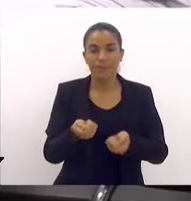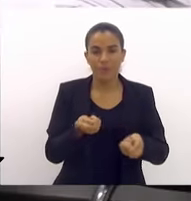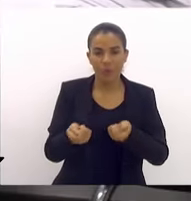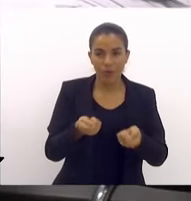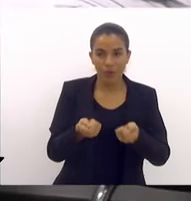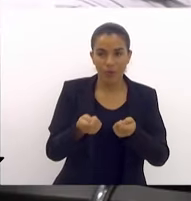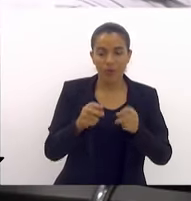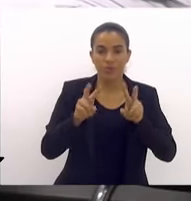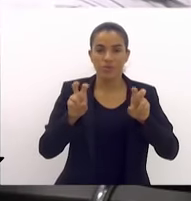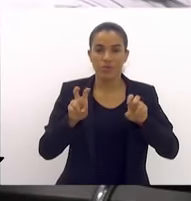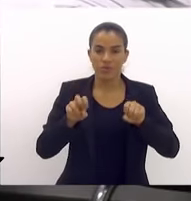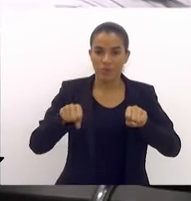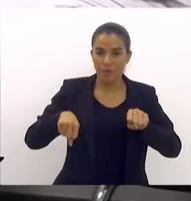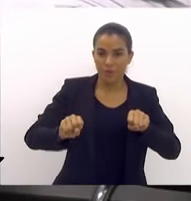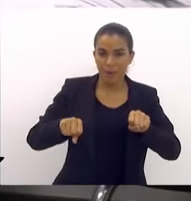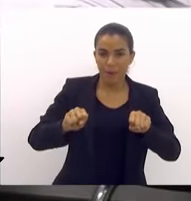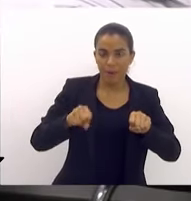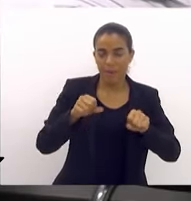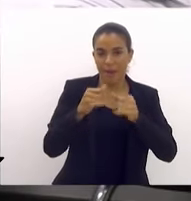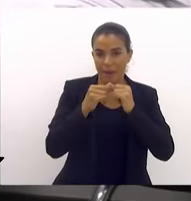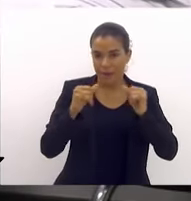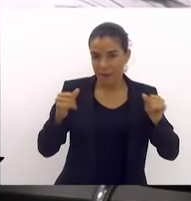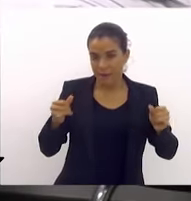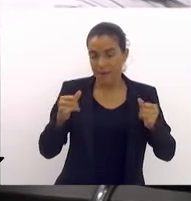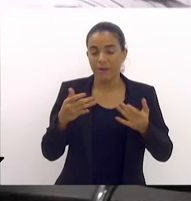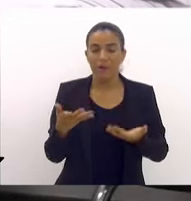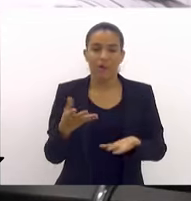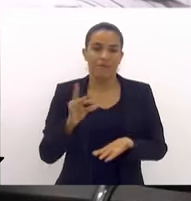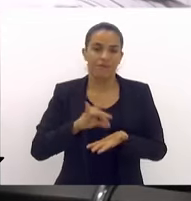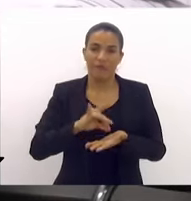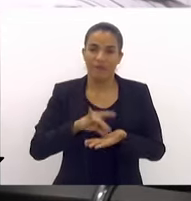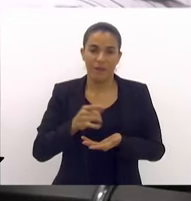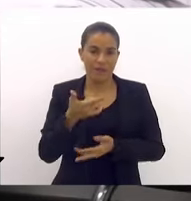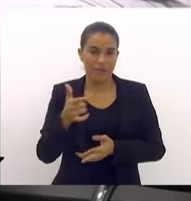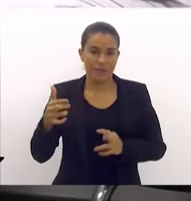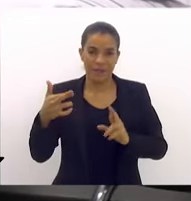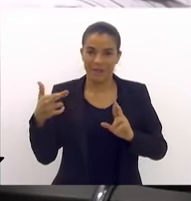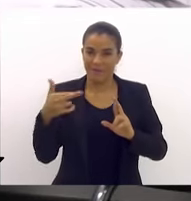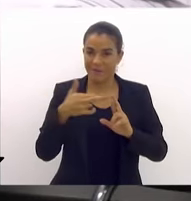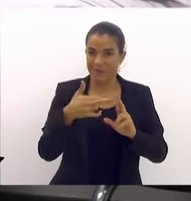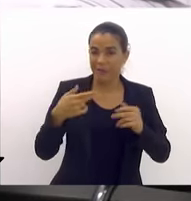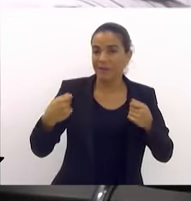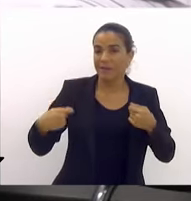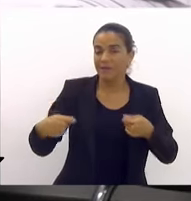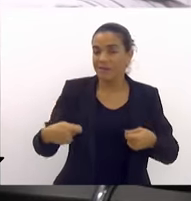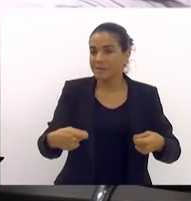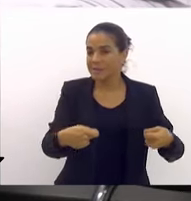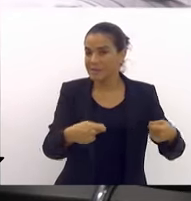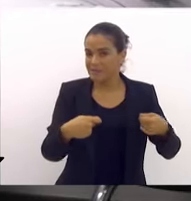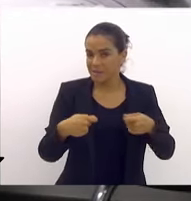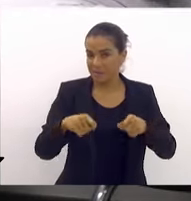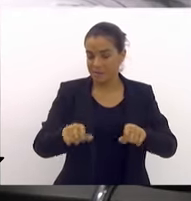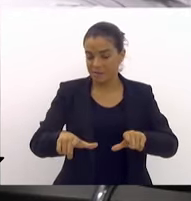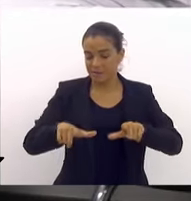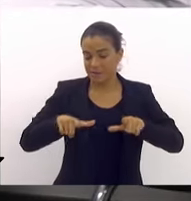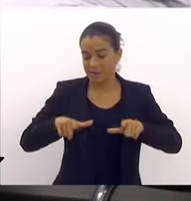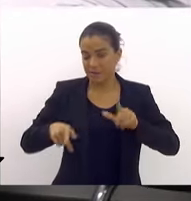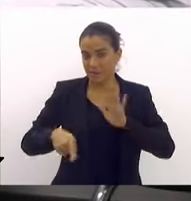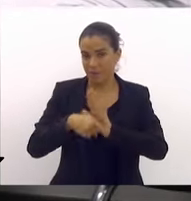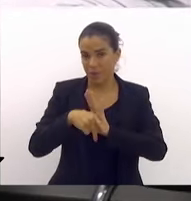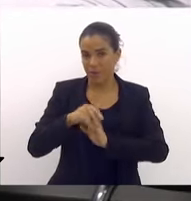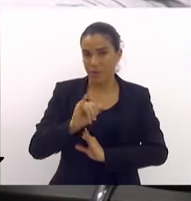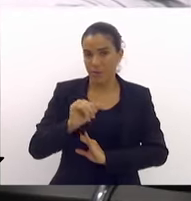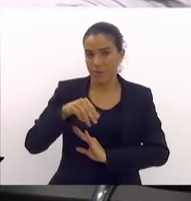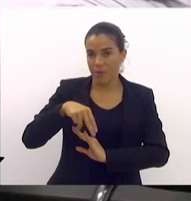os ciclomotores, sobre o registro, etc. Realmente não há referência à necessidade de certificação pelo Imetro.